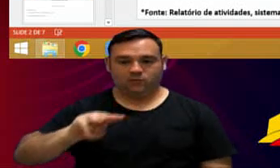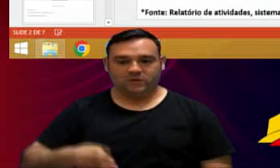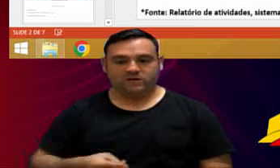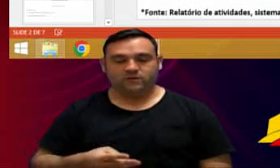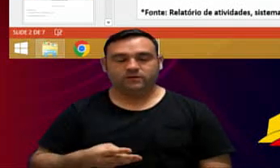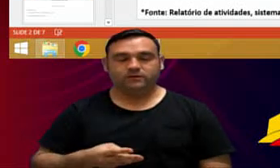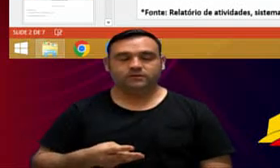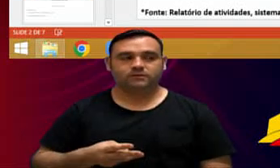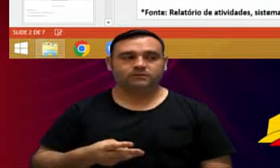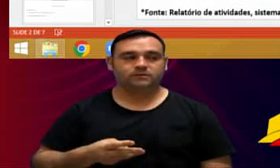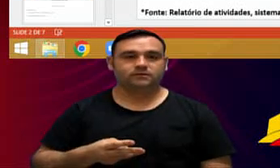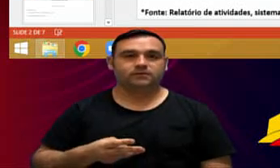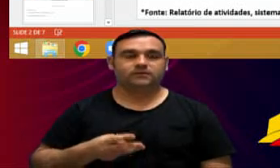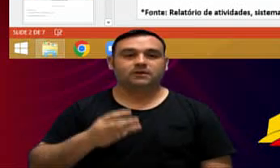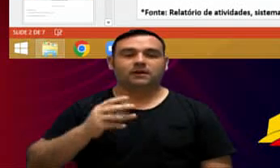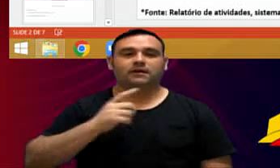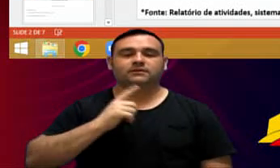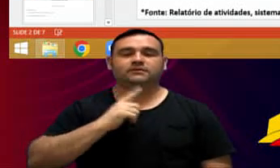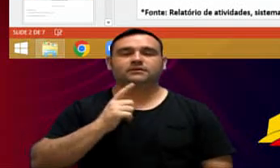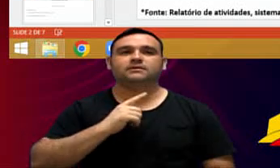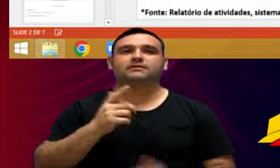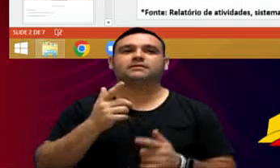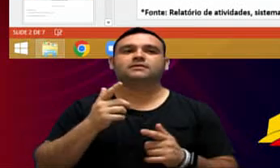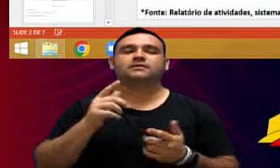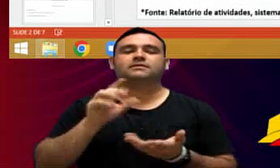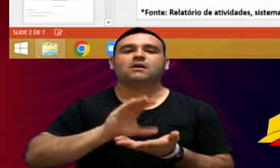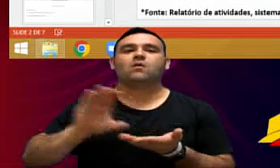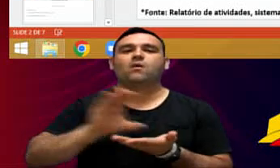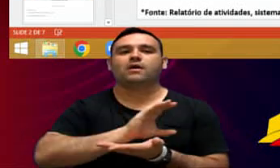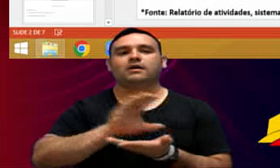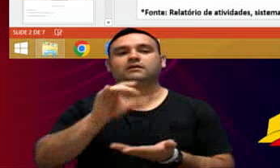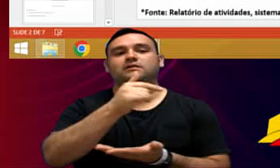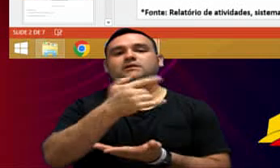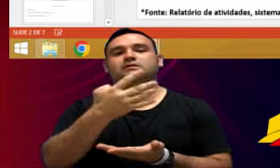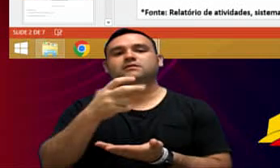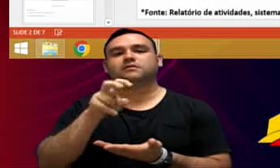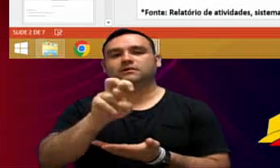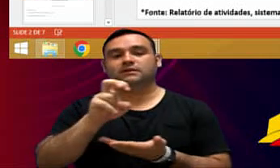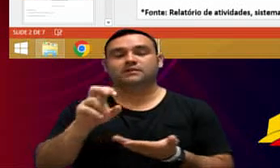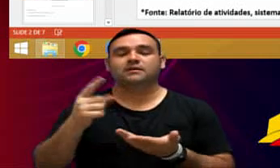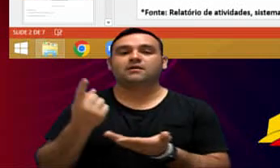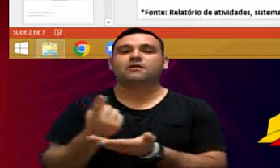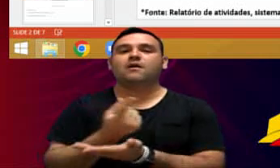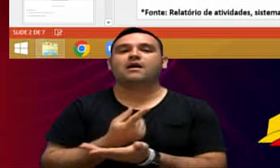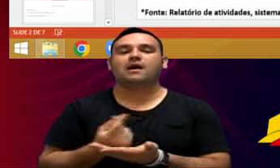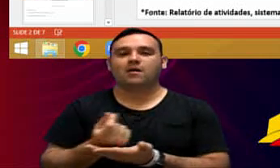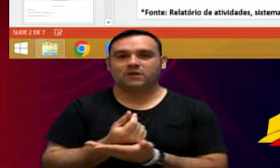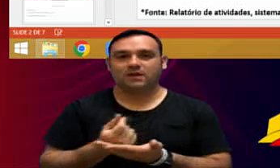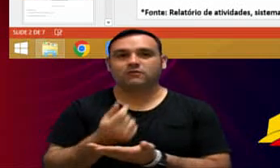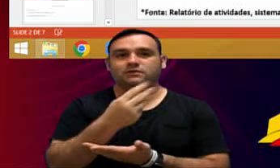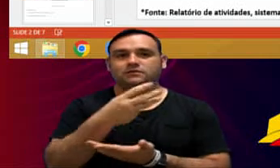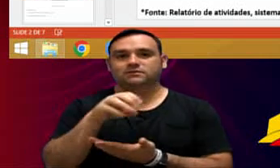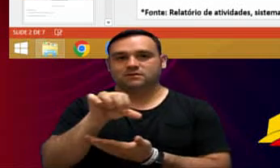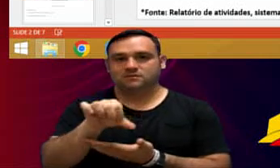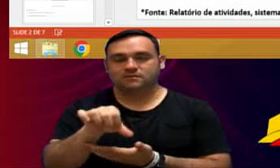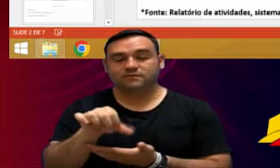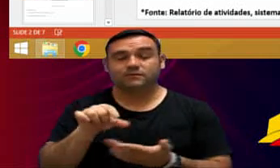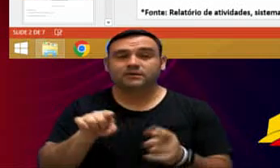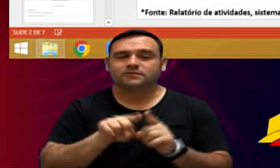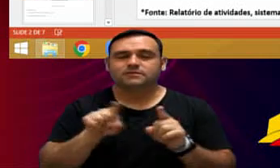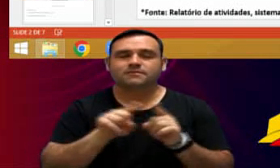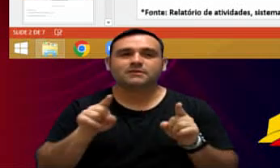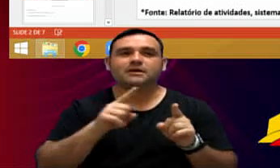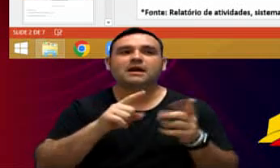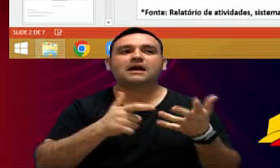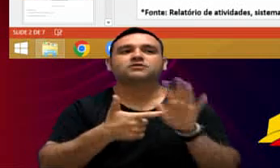milhões. Nós temos aí corrente 745, capital 39. Os